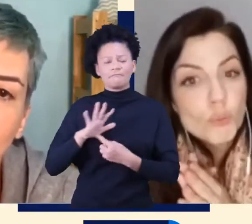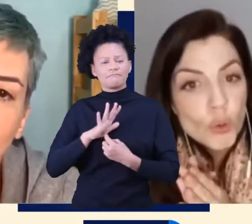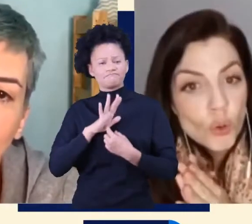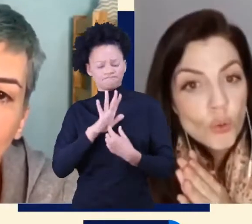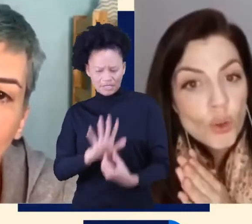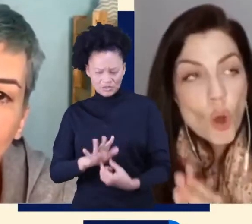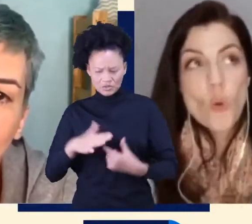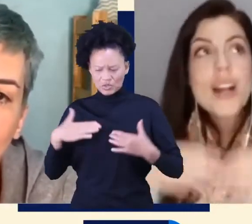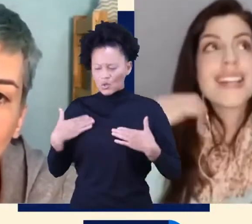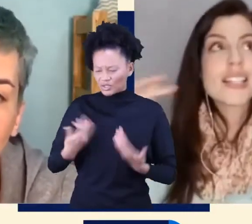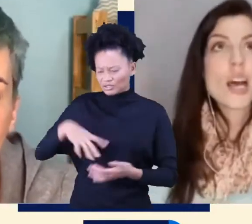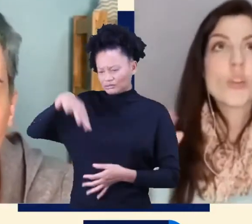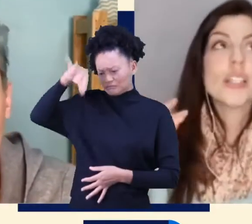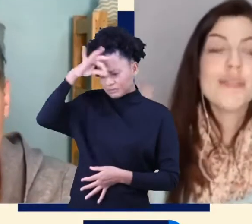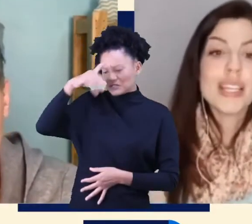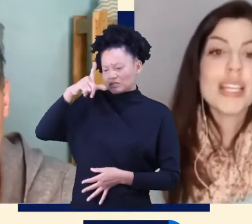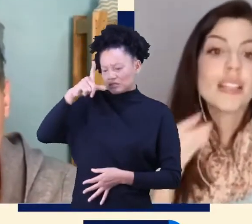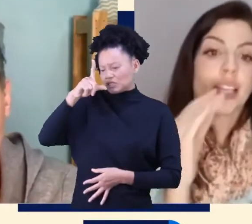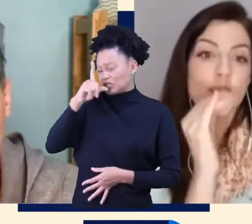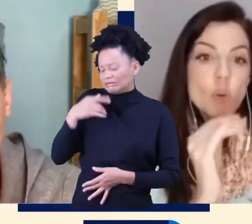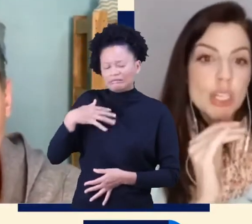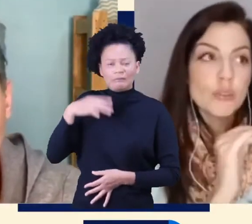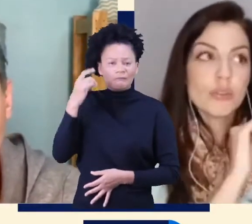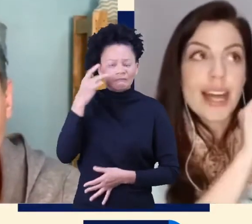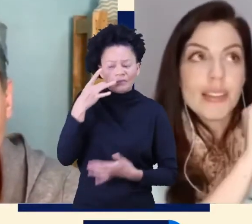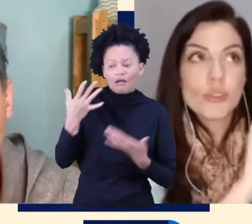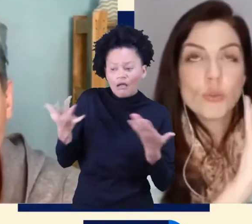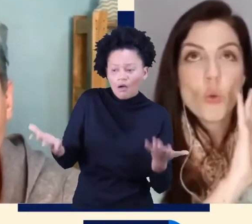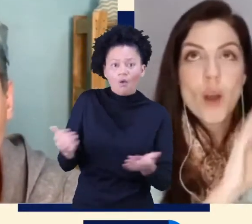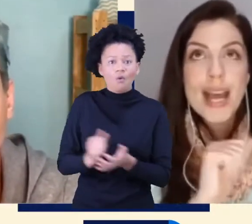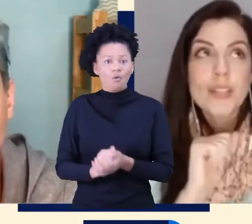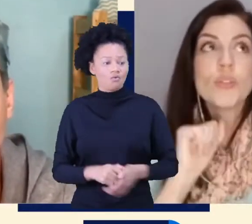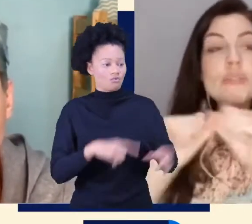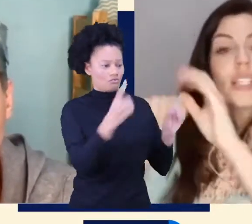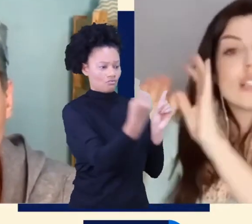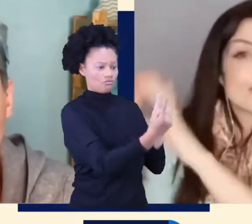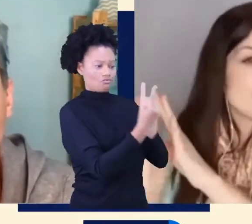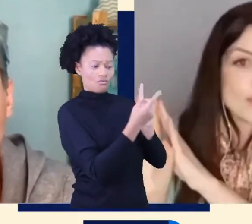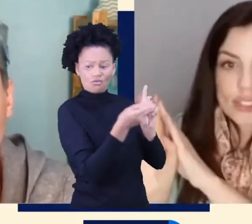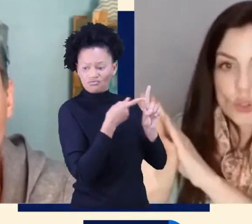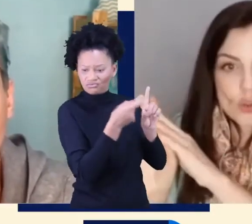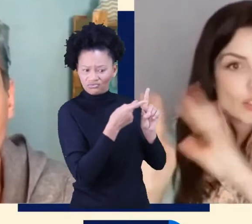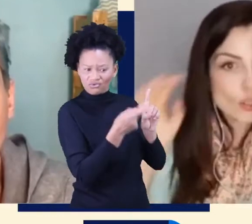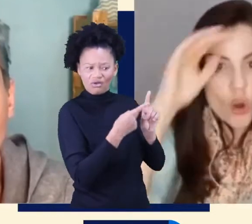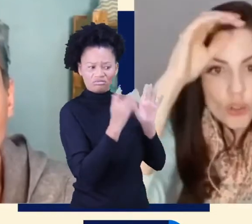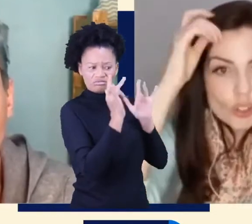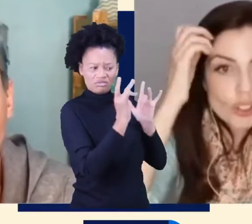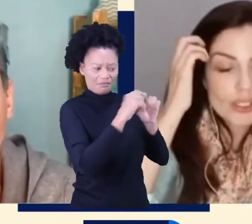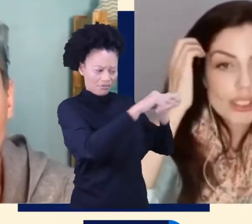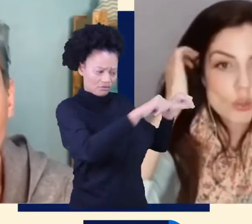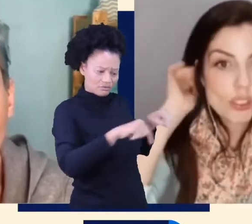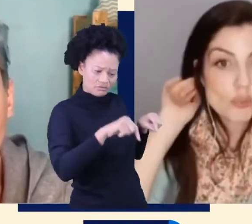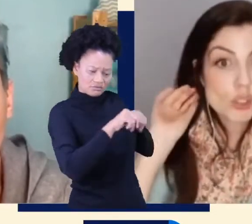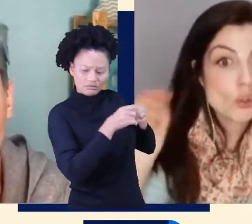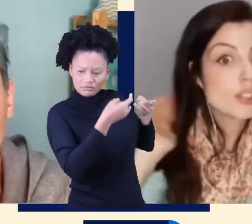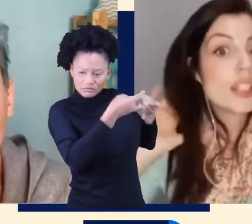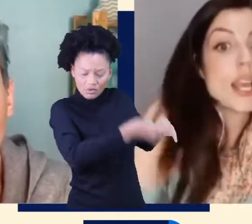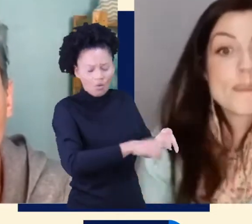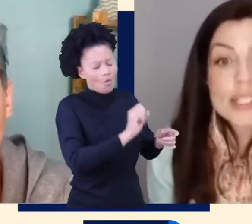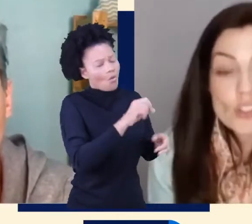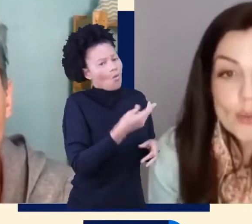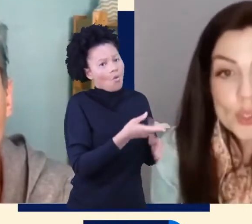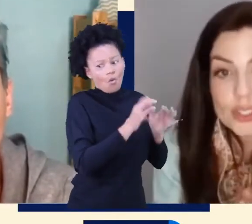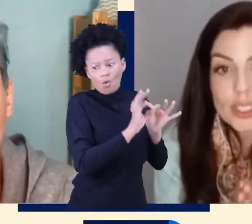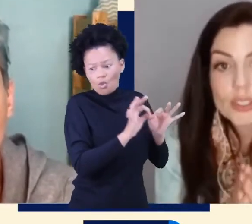mostrando bumbum, um casal que deveria estar namorando lá dentro do quarto, ou deveria estar fazendo essas coisas longe das outras pessoas e